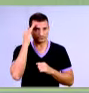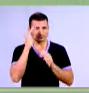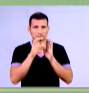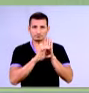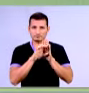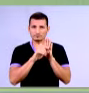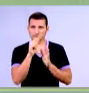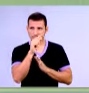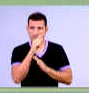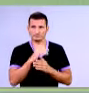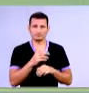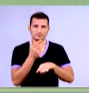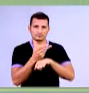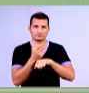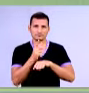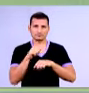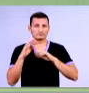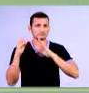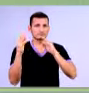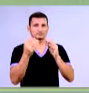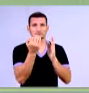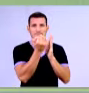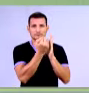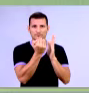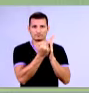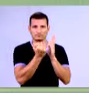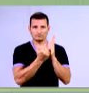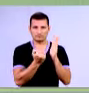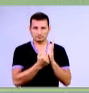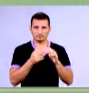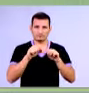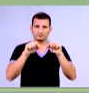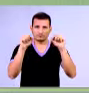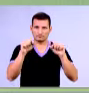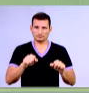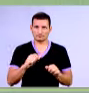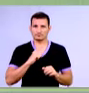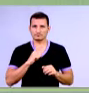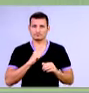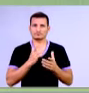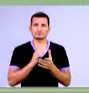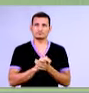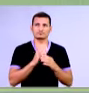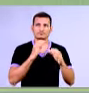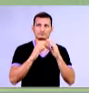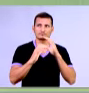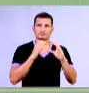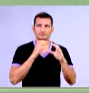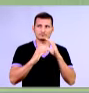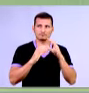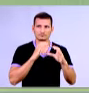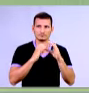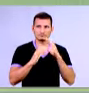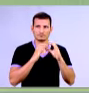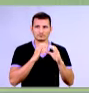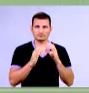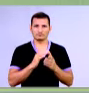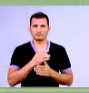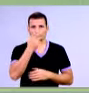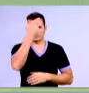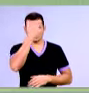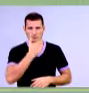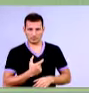aqui. Multimídia são todos os programas e sistemas em que a comunicação entre o homem e